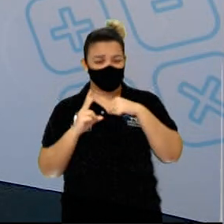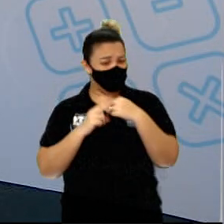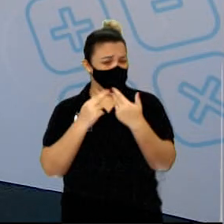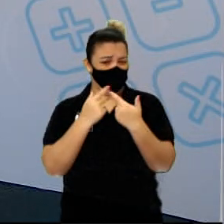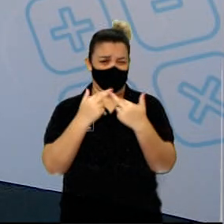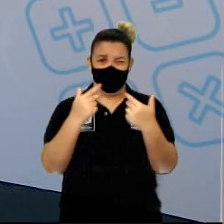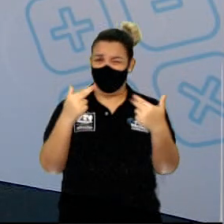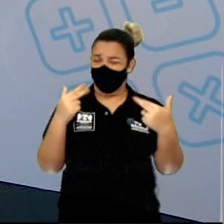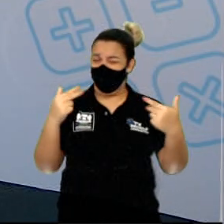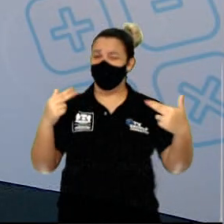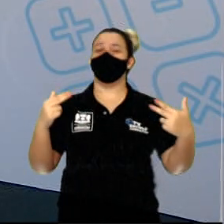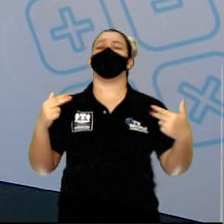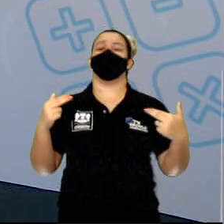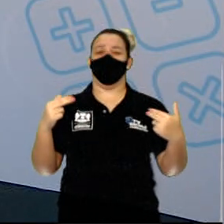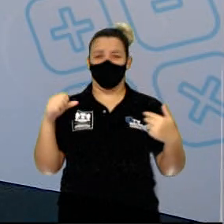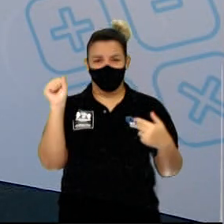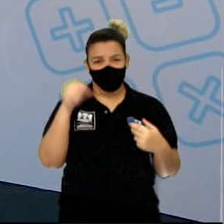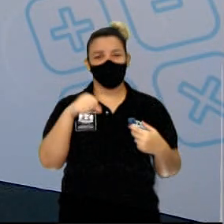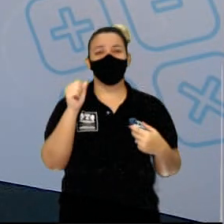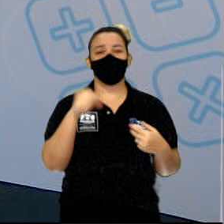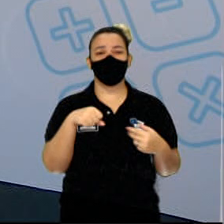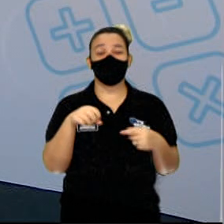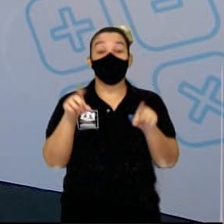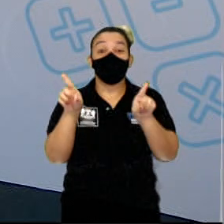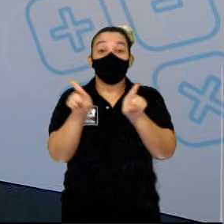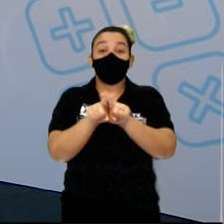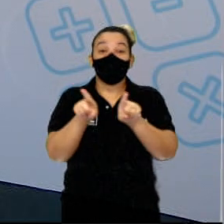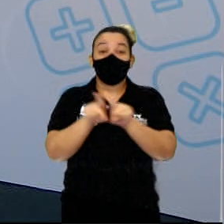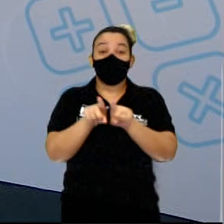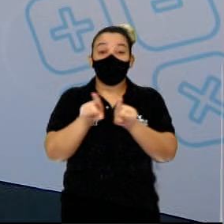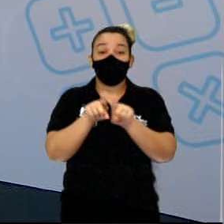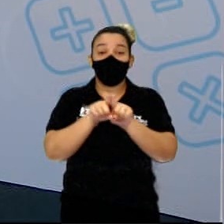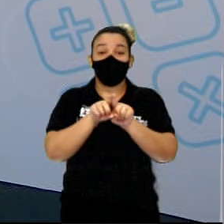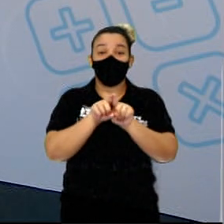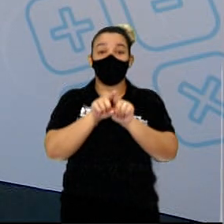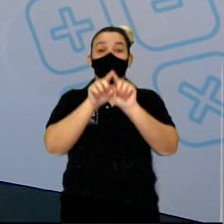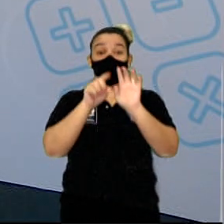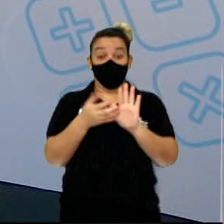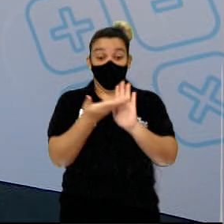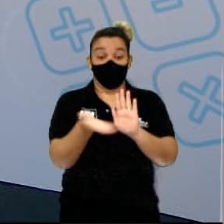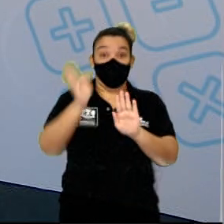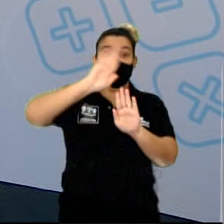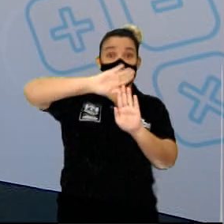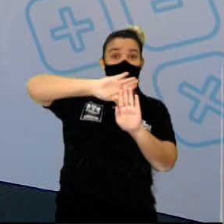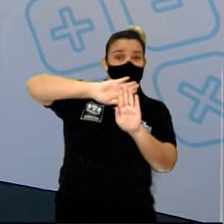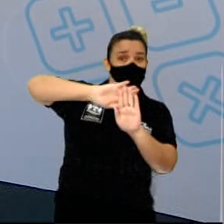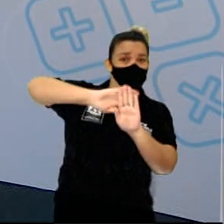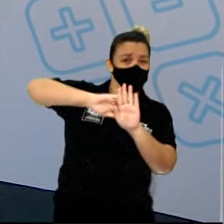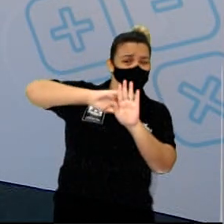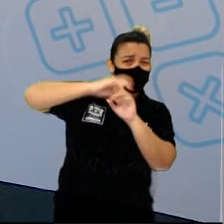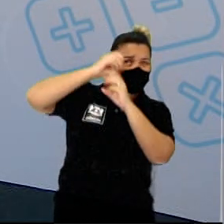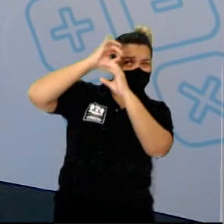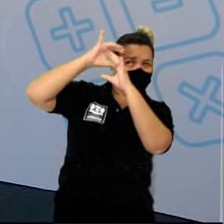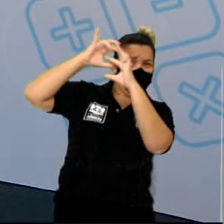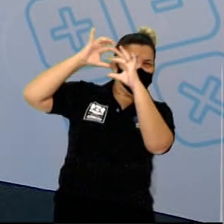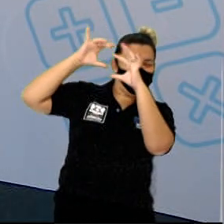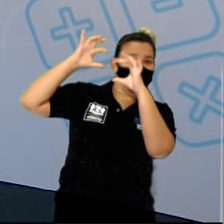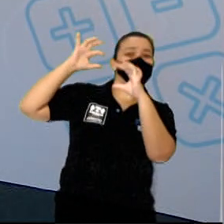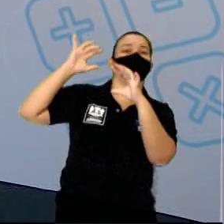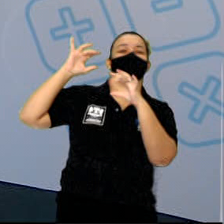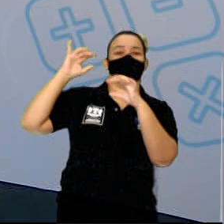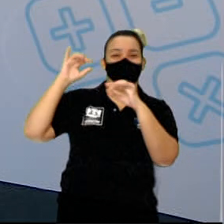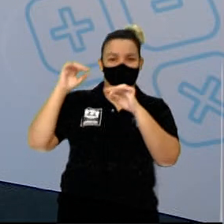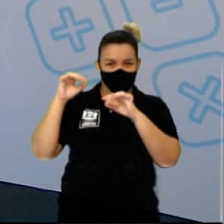preocupação estética, sim. Há também a fixação do conteúdo pela ironia. Eles utilizam a ironia para facilitar não é,